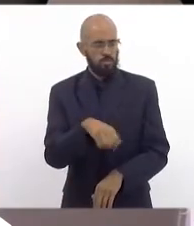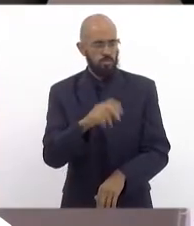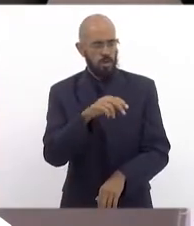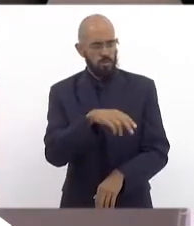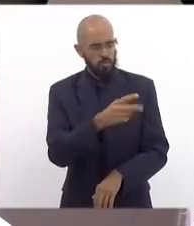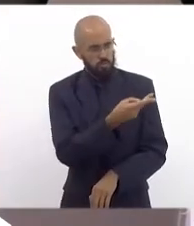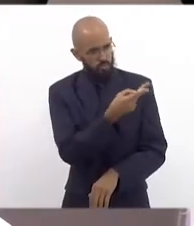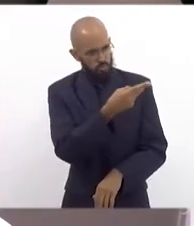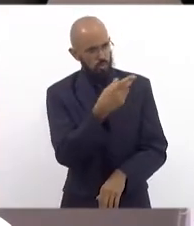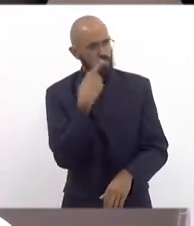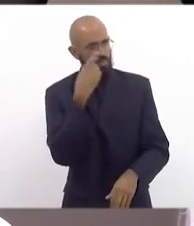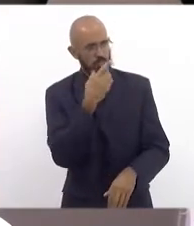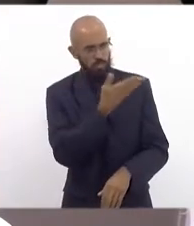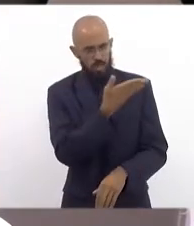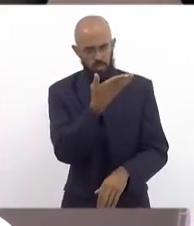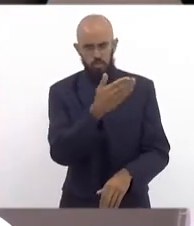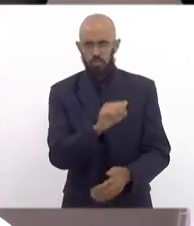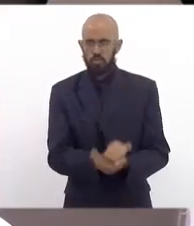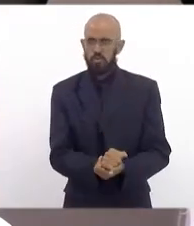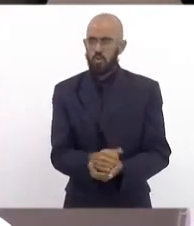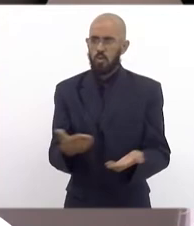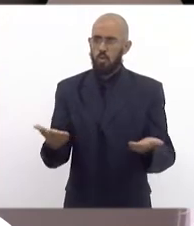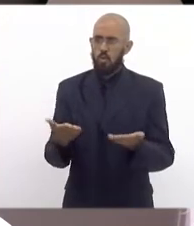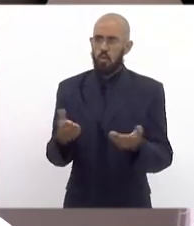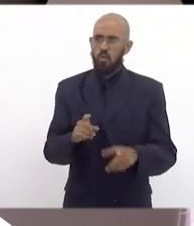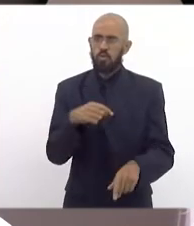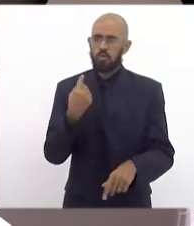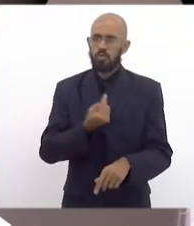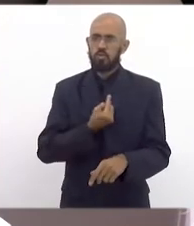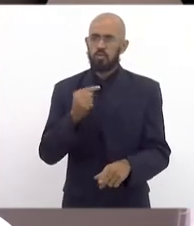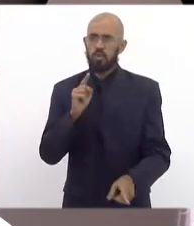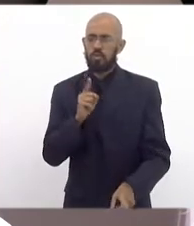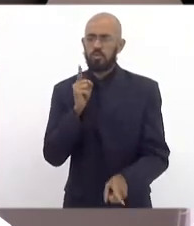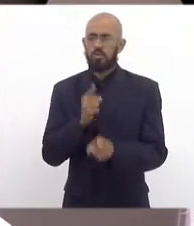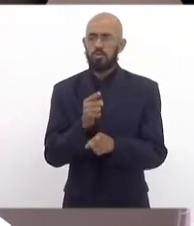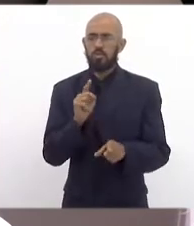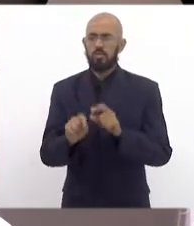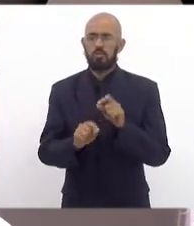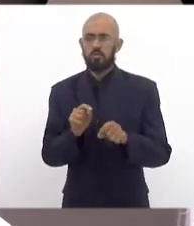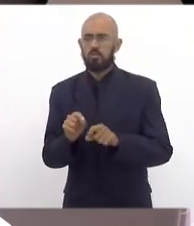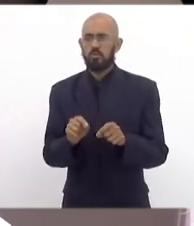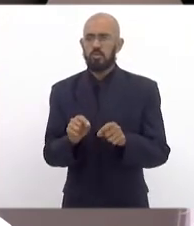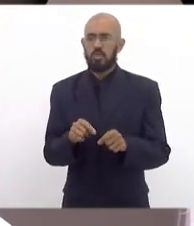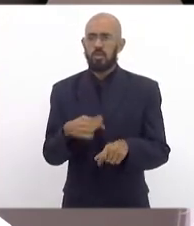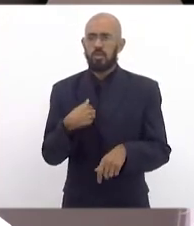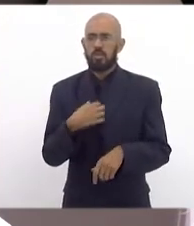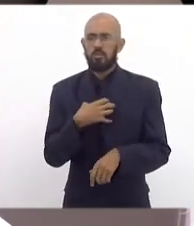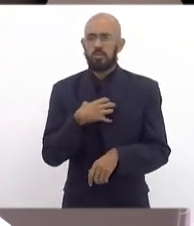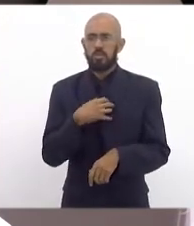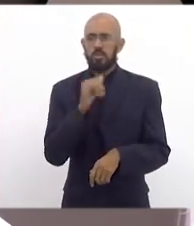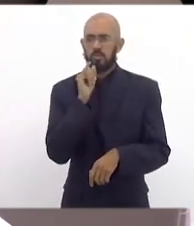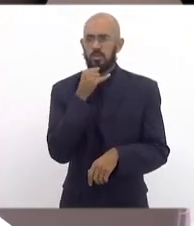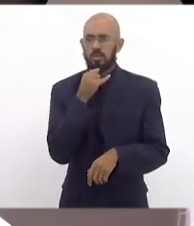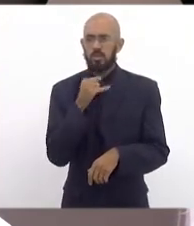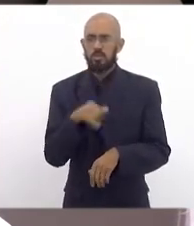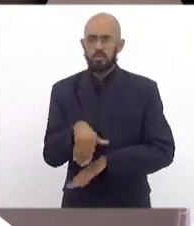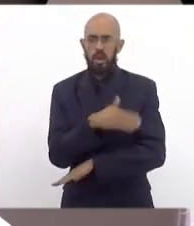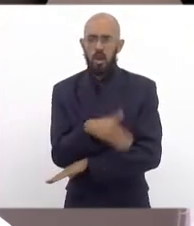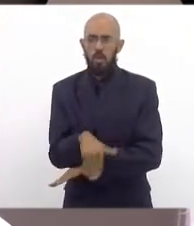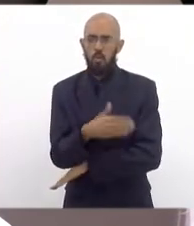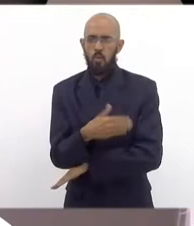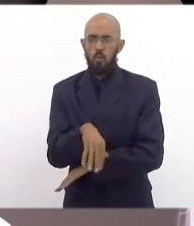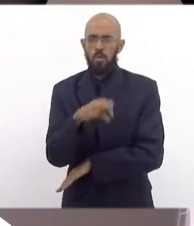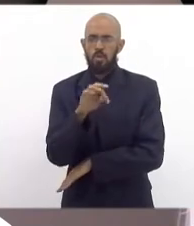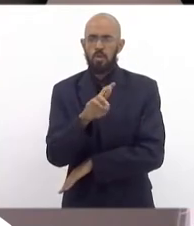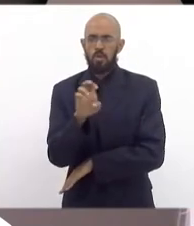município de Petrópolis hoje nós encontramos eu fico muito triste de ver a minha ro Teresa acabando